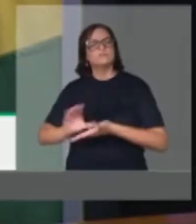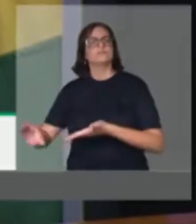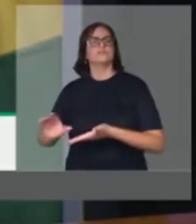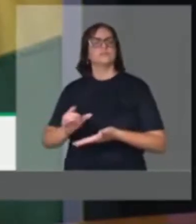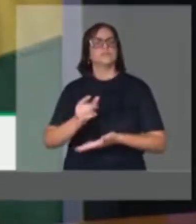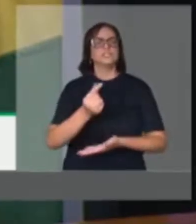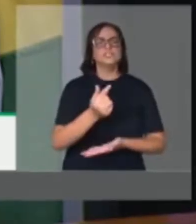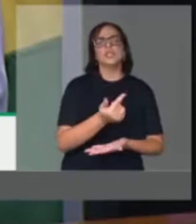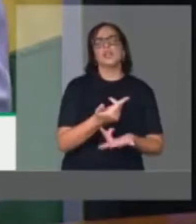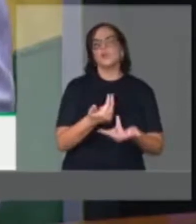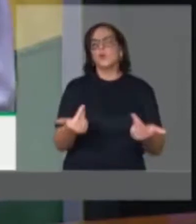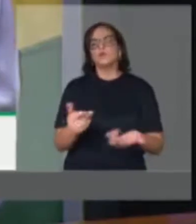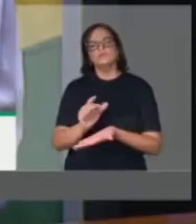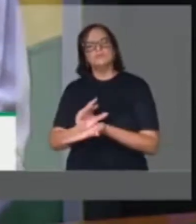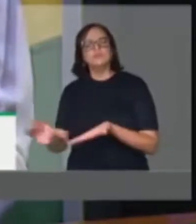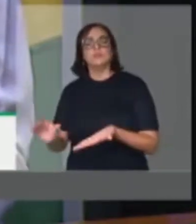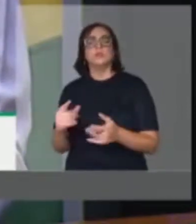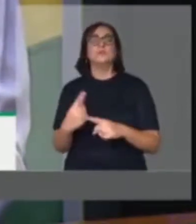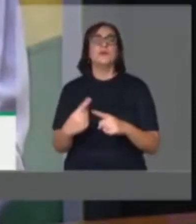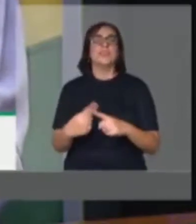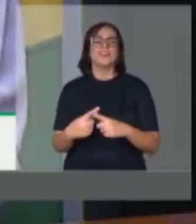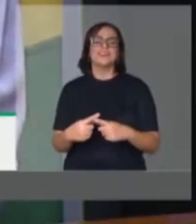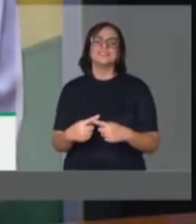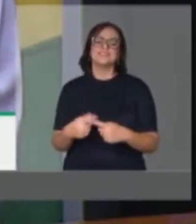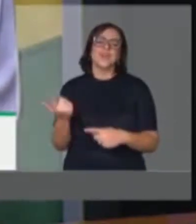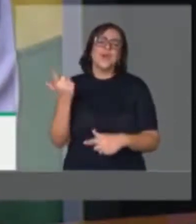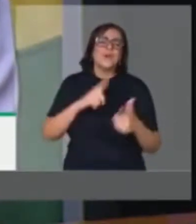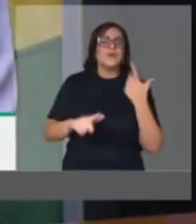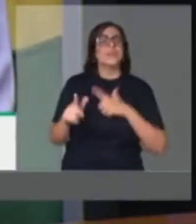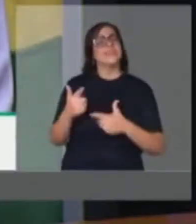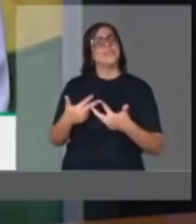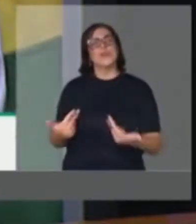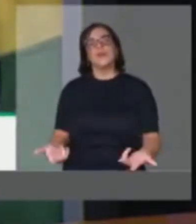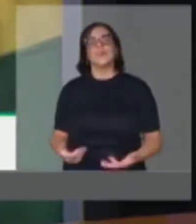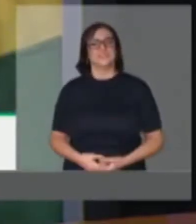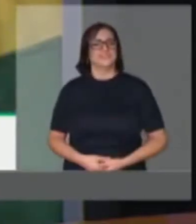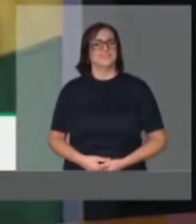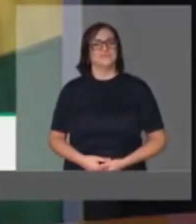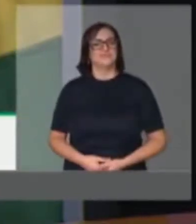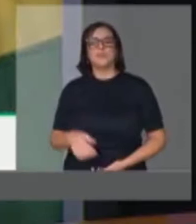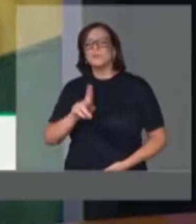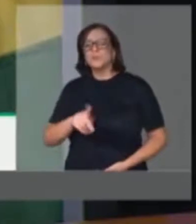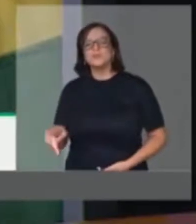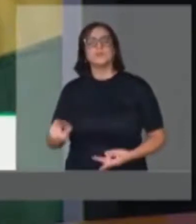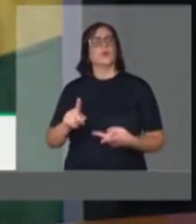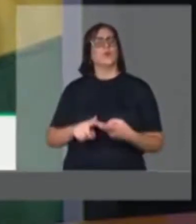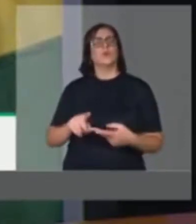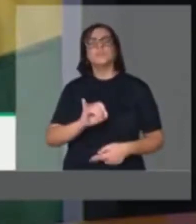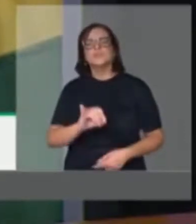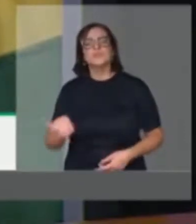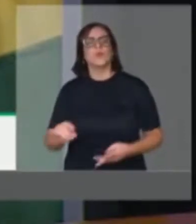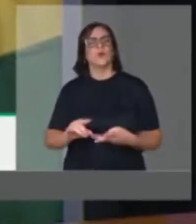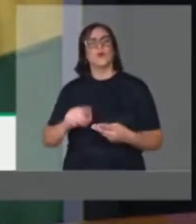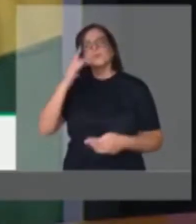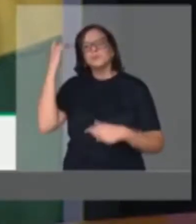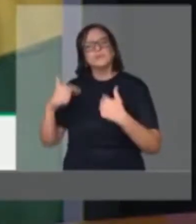os professores os colaboradores todos aqueles que têm esse olhar diferenciado para as apaes possam